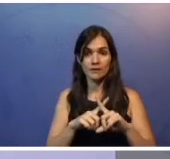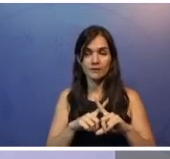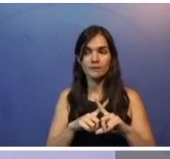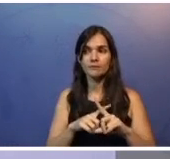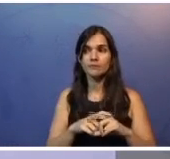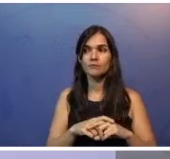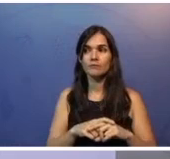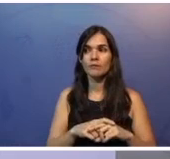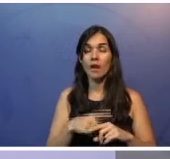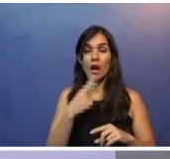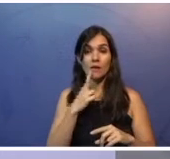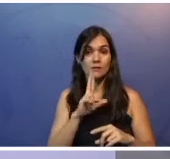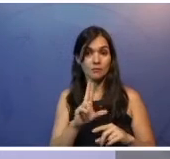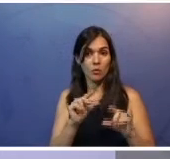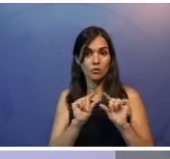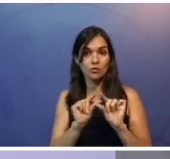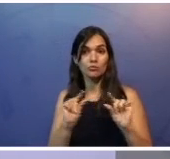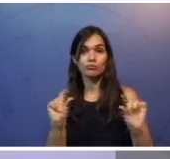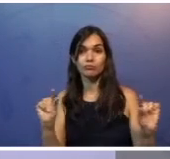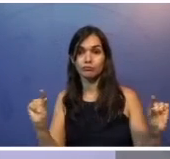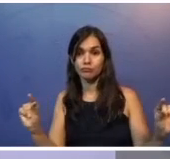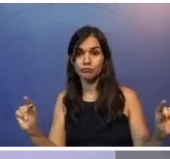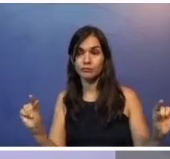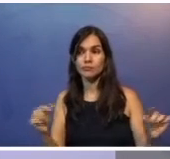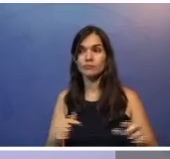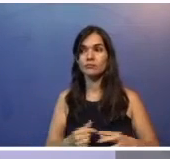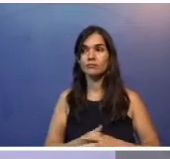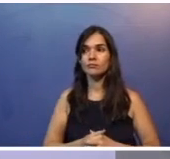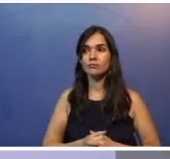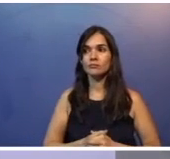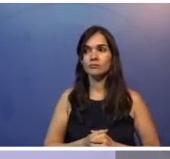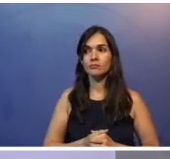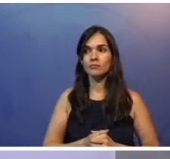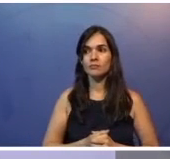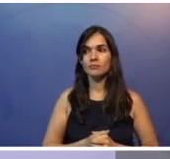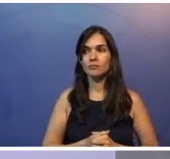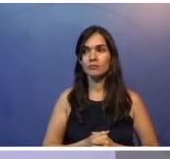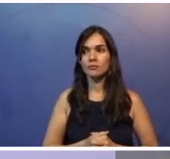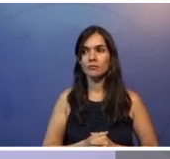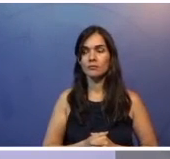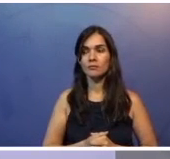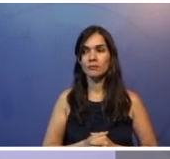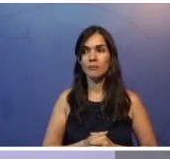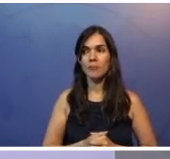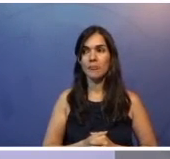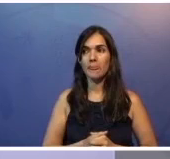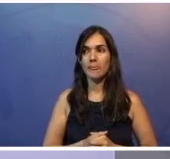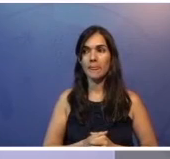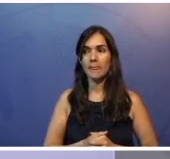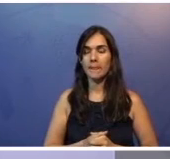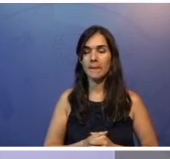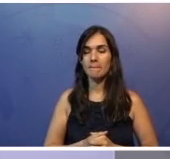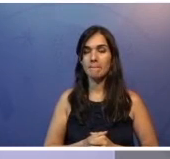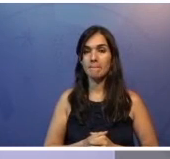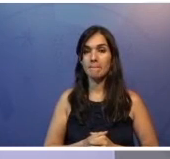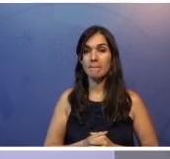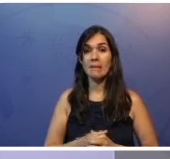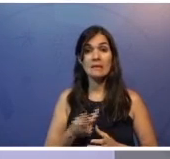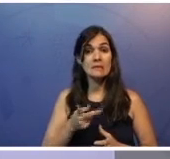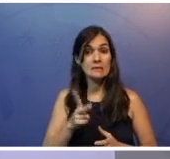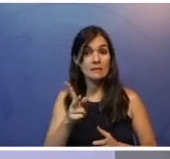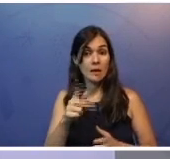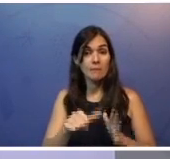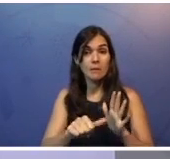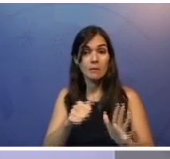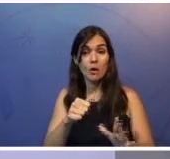e vai dar esse resultado né 256/14 3500 e assim por diante faz sempre